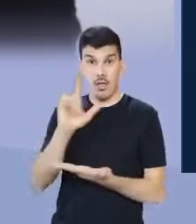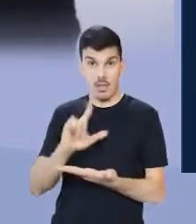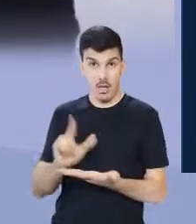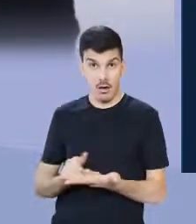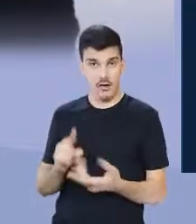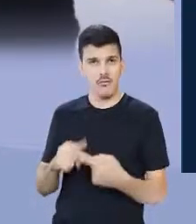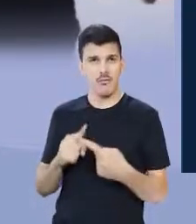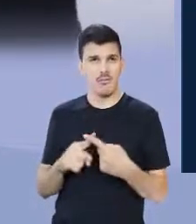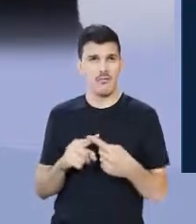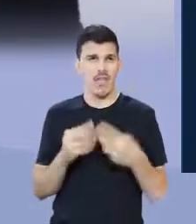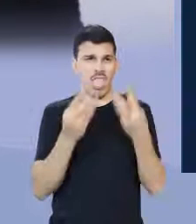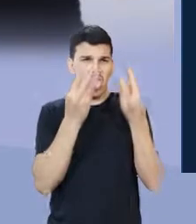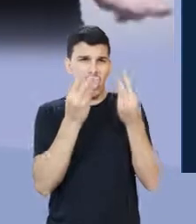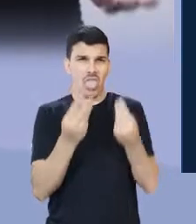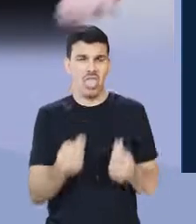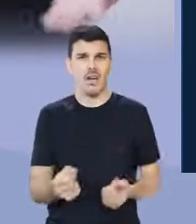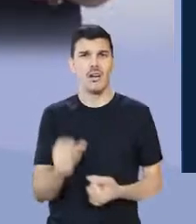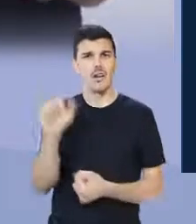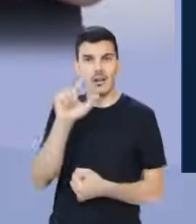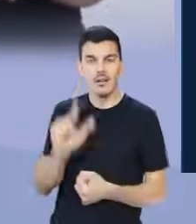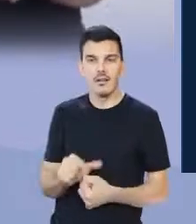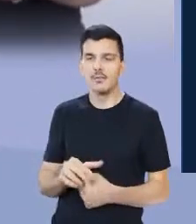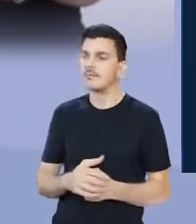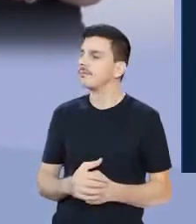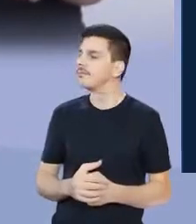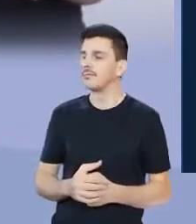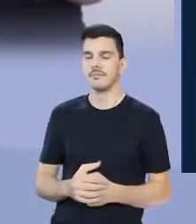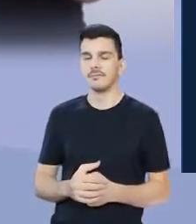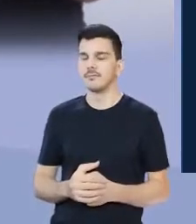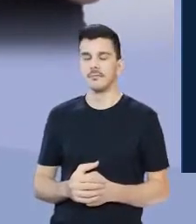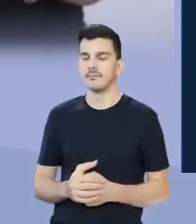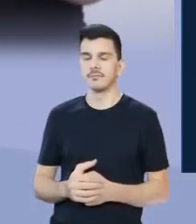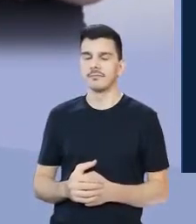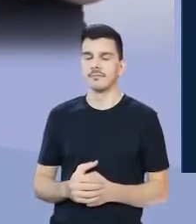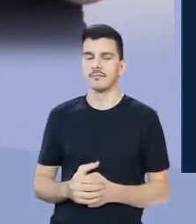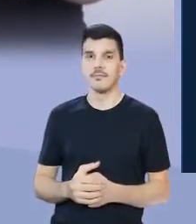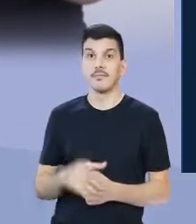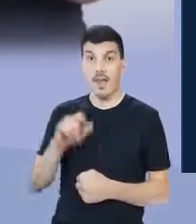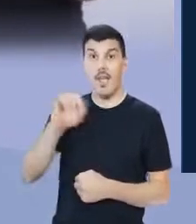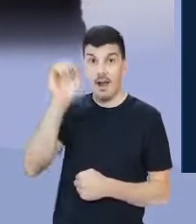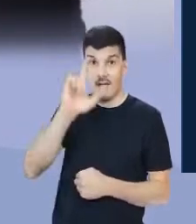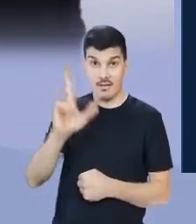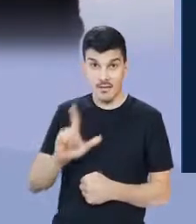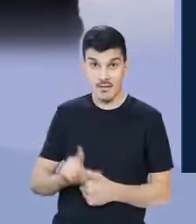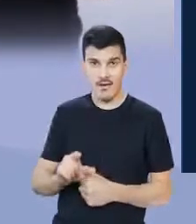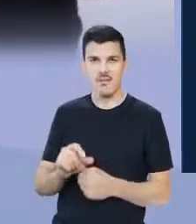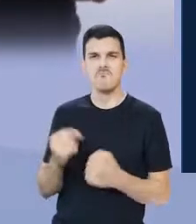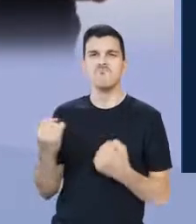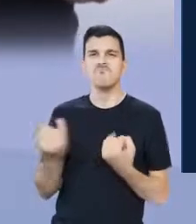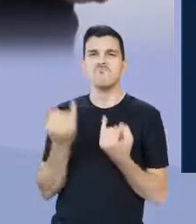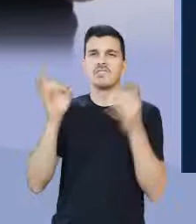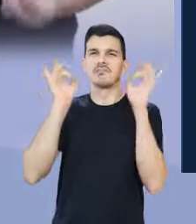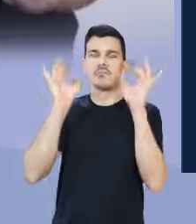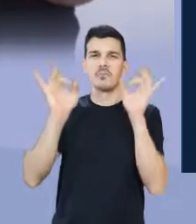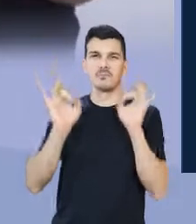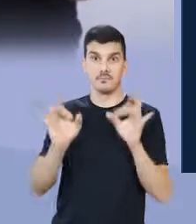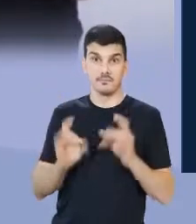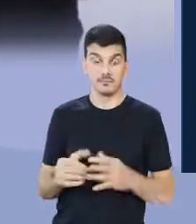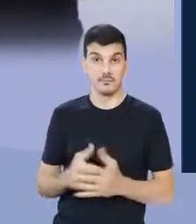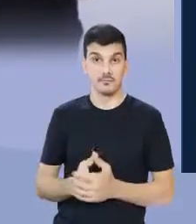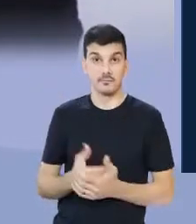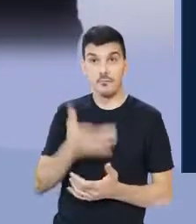literatura que desmerece o nome de literatura? Não. Isso é literatura